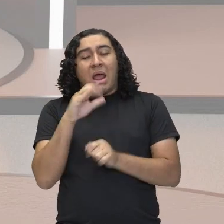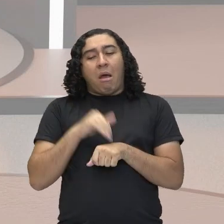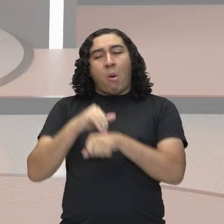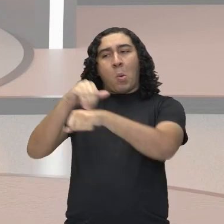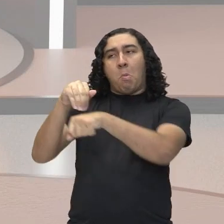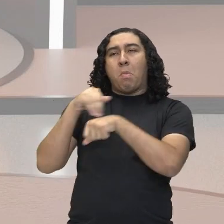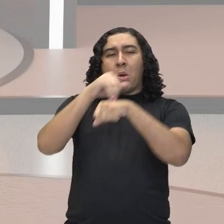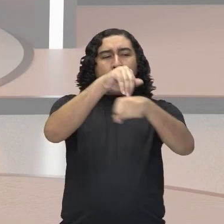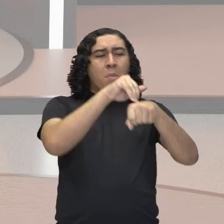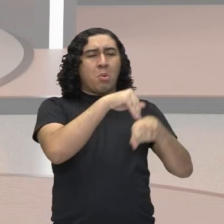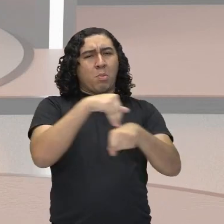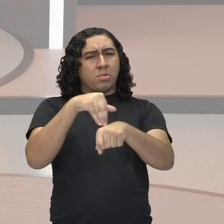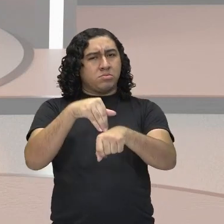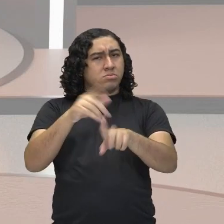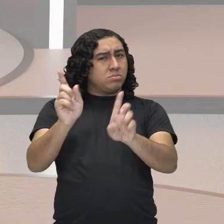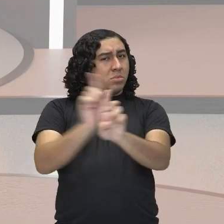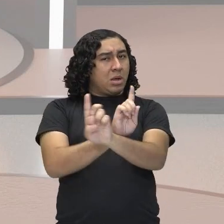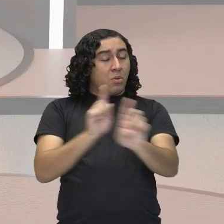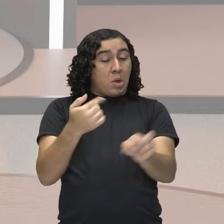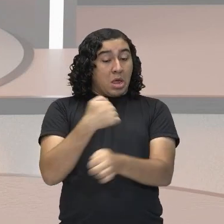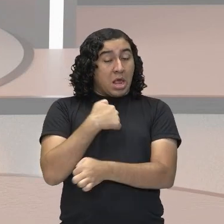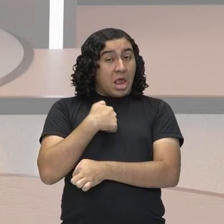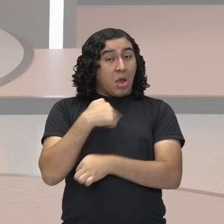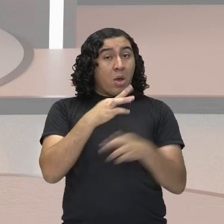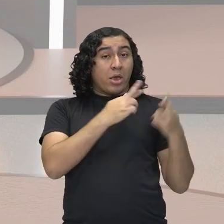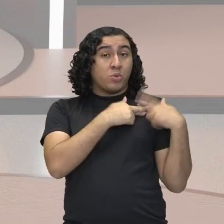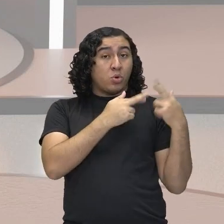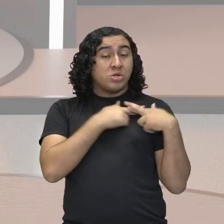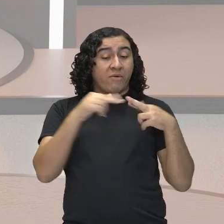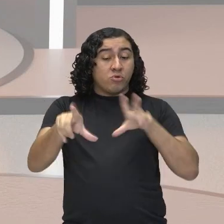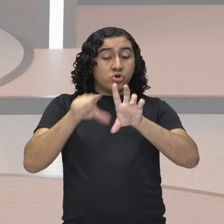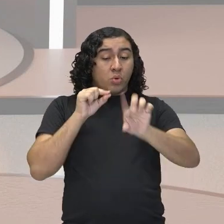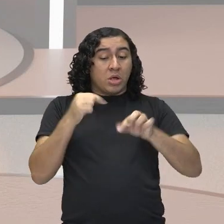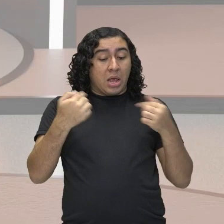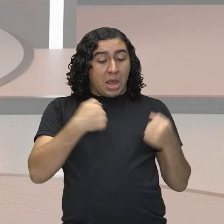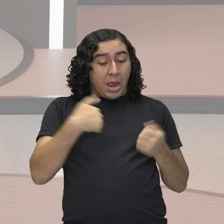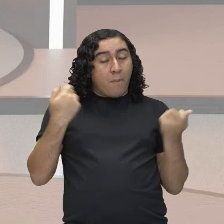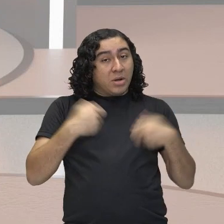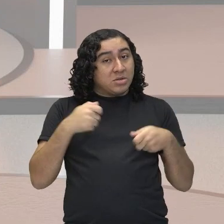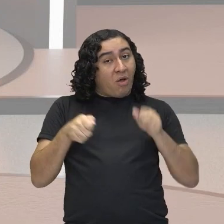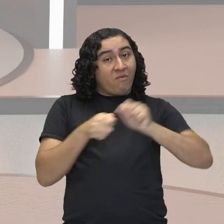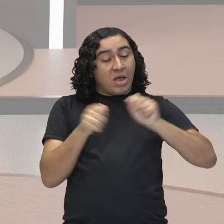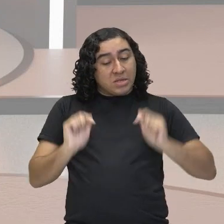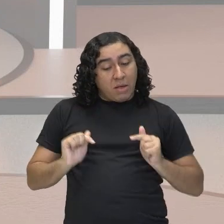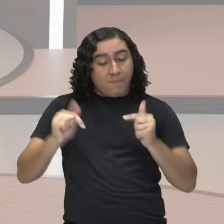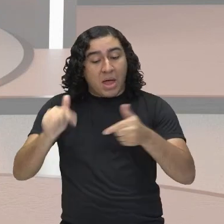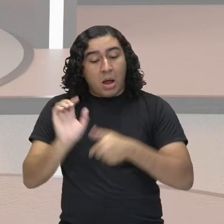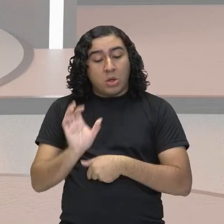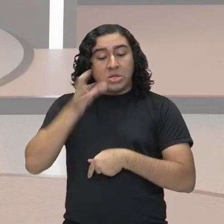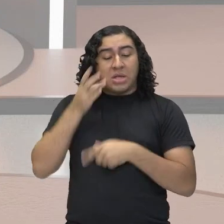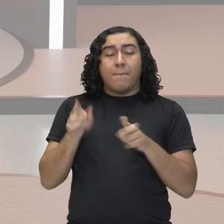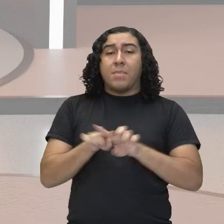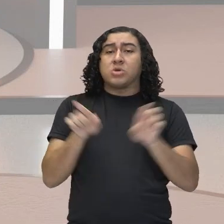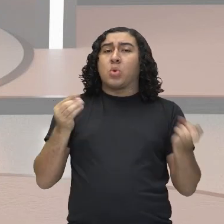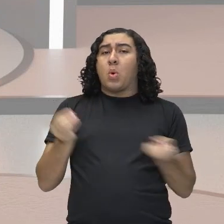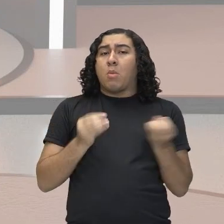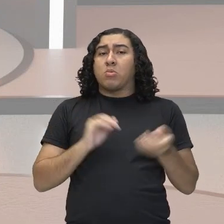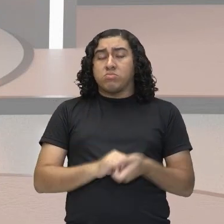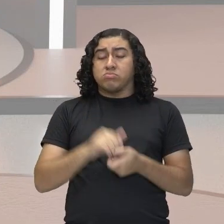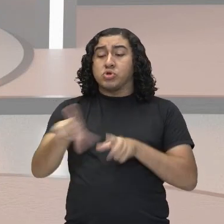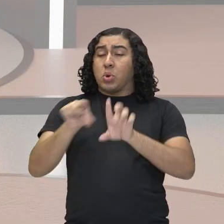outros, né? Eu tenho que escolher, eu tenho que efetivar a minha vontade. Como?